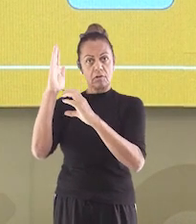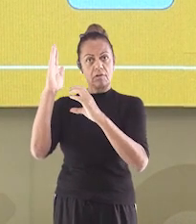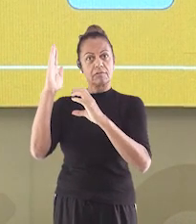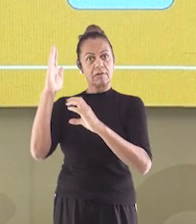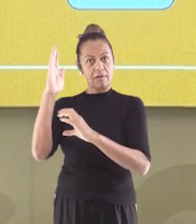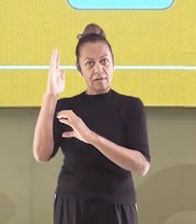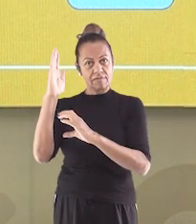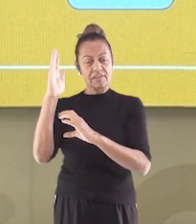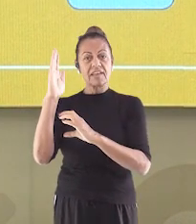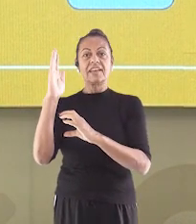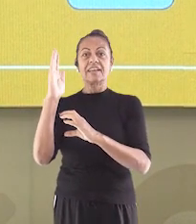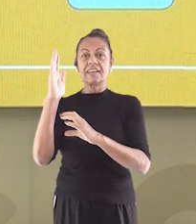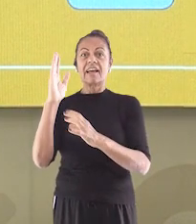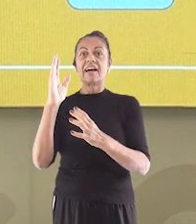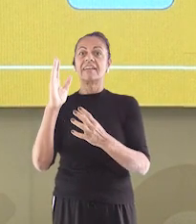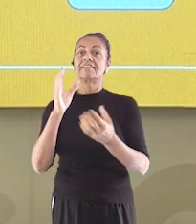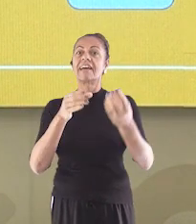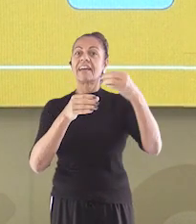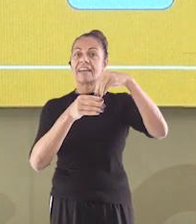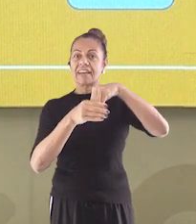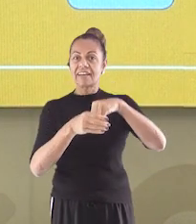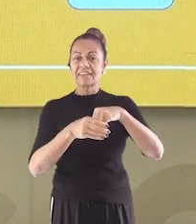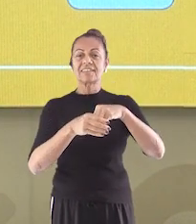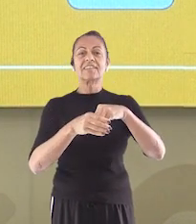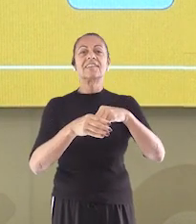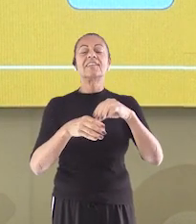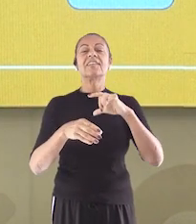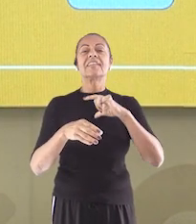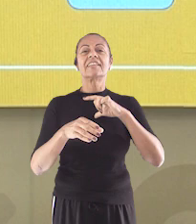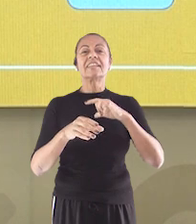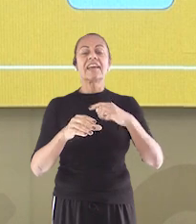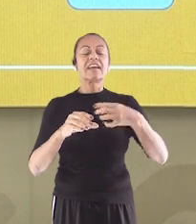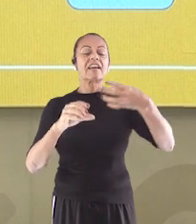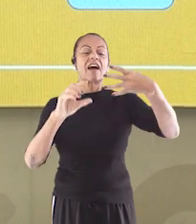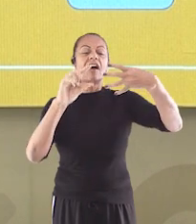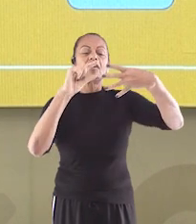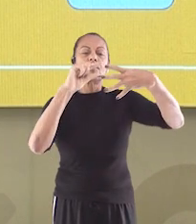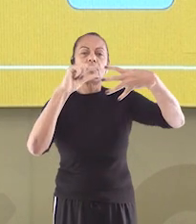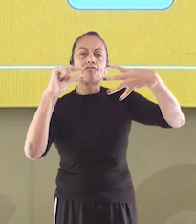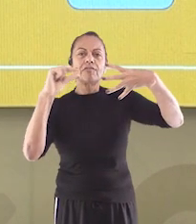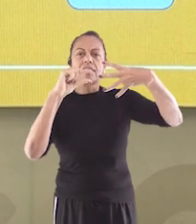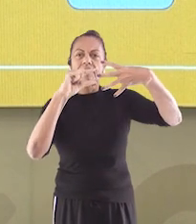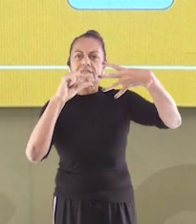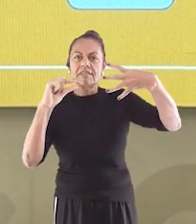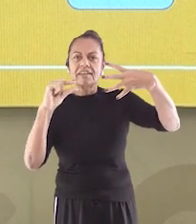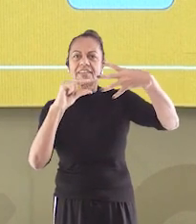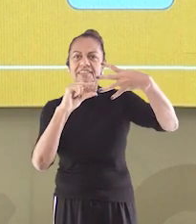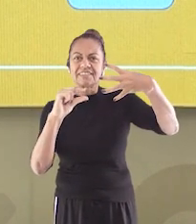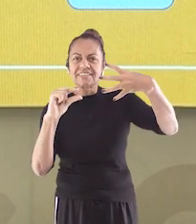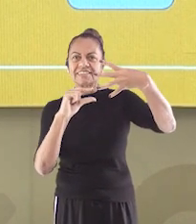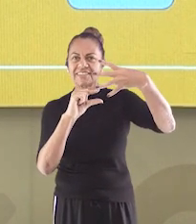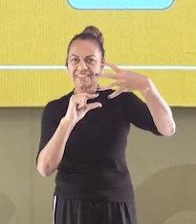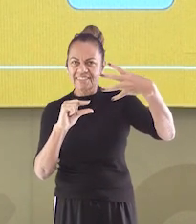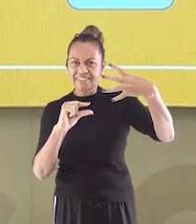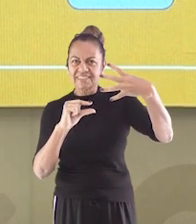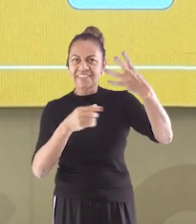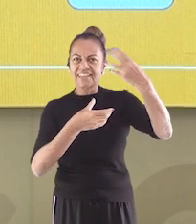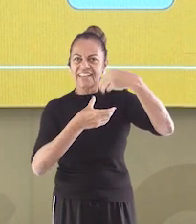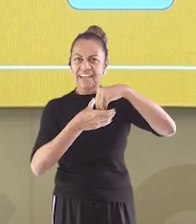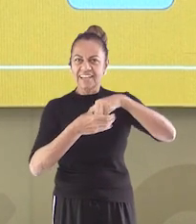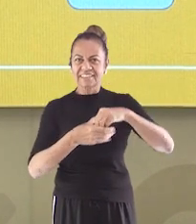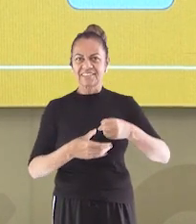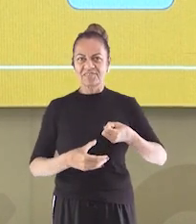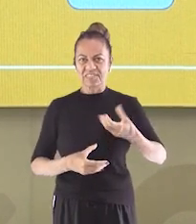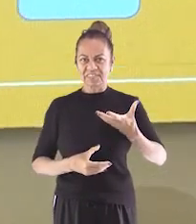poesia, né? Temos a estrofe, que é um conjunto de versos, e versos é cada linha de